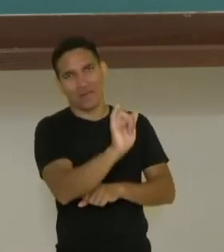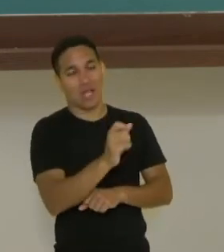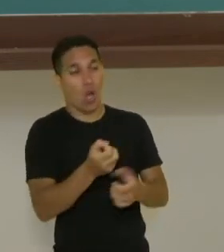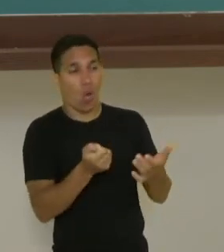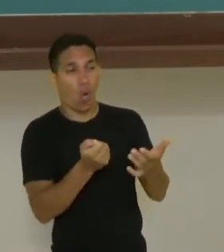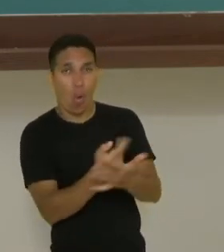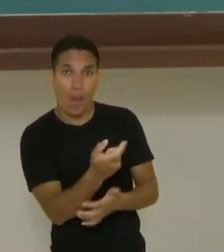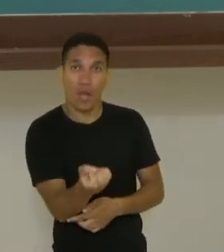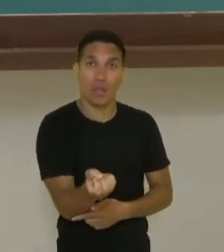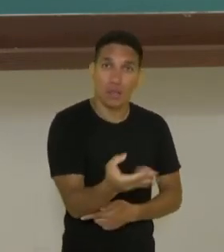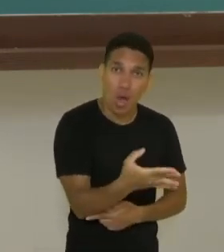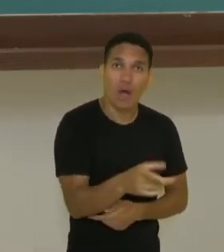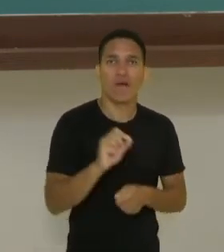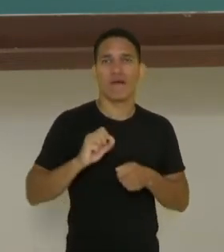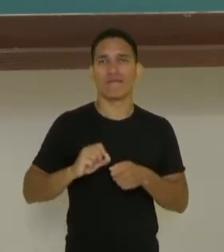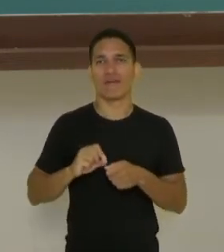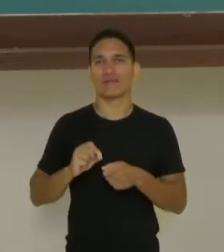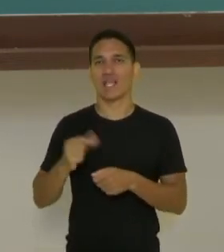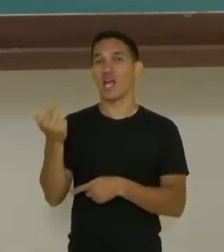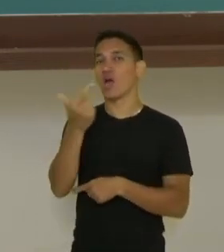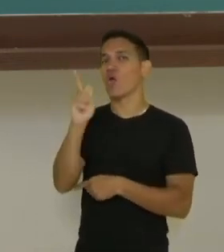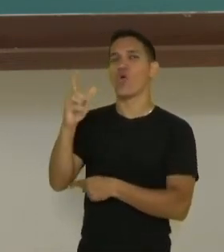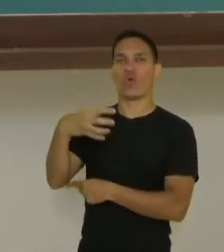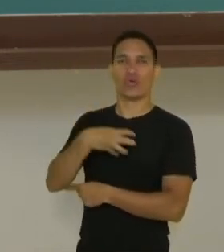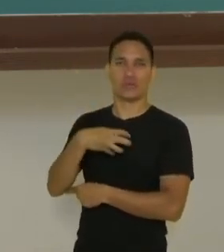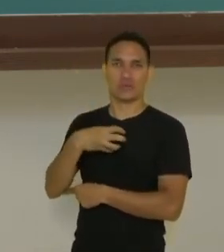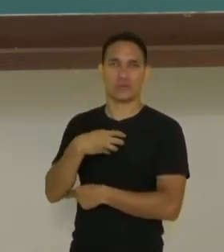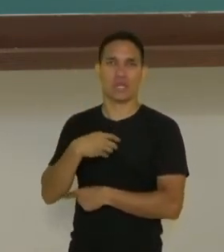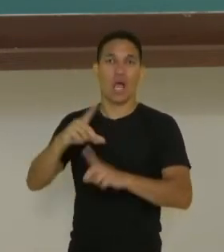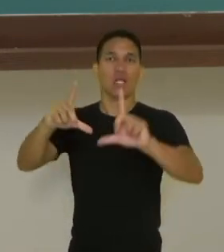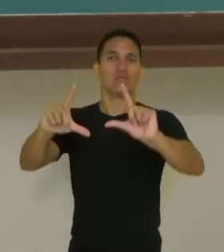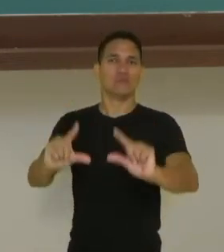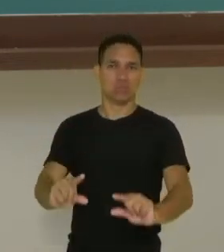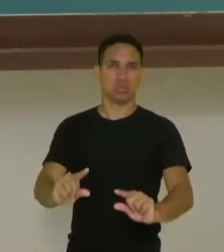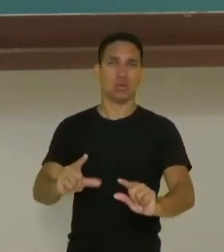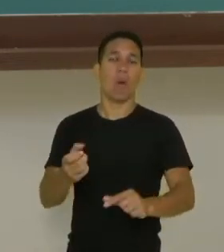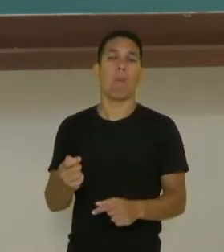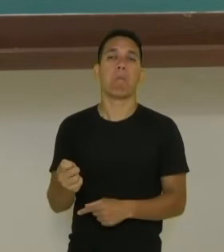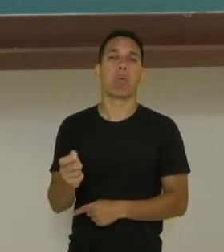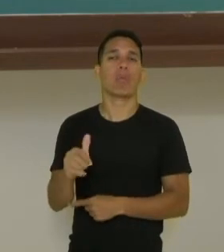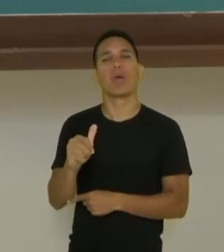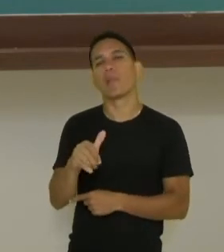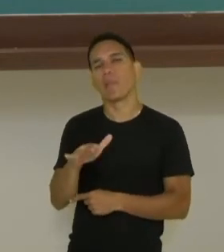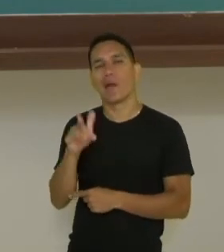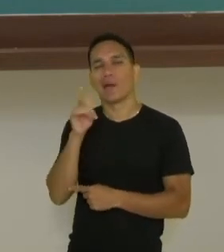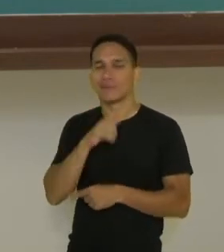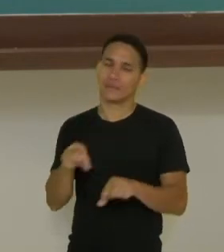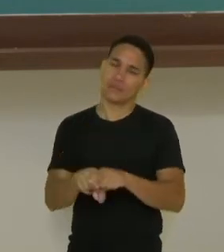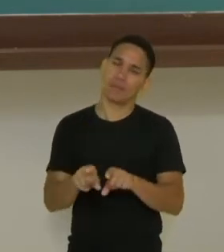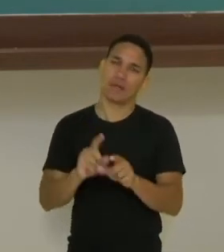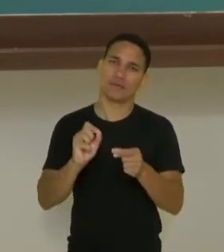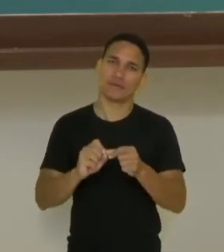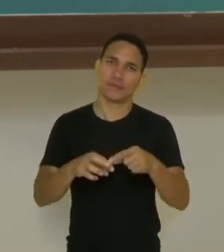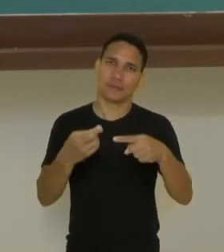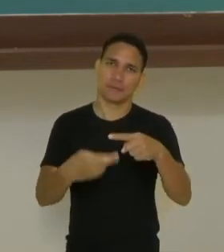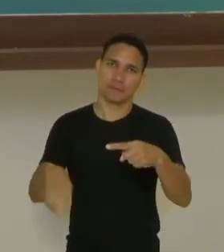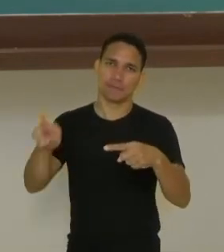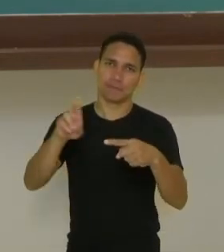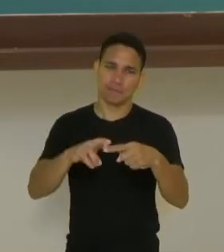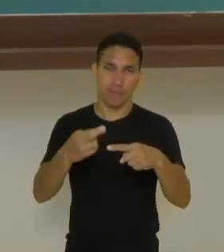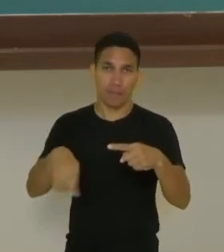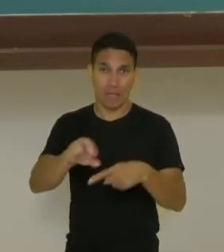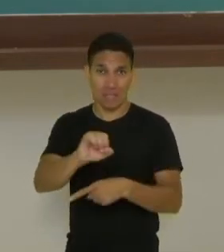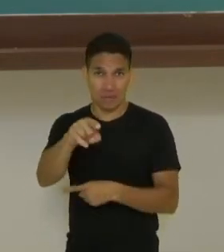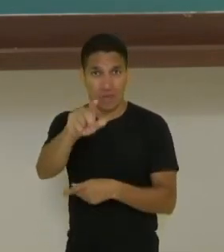novo, para se fazer outra coisa, diminuir um pouco esse consumo. E reciclar também, que é muito importante. Se você